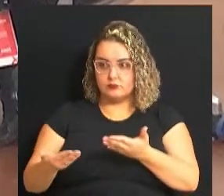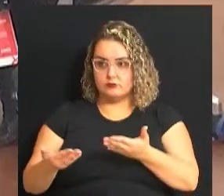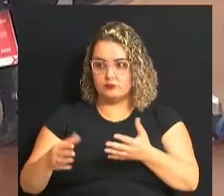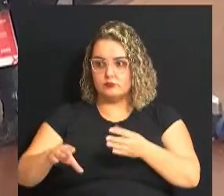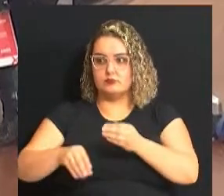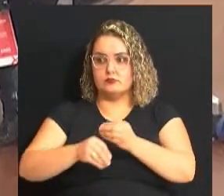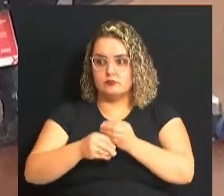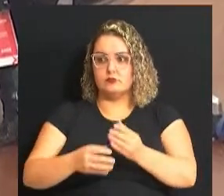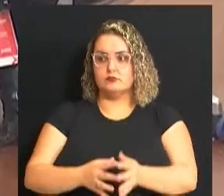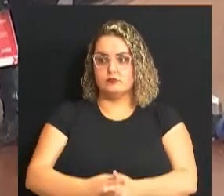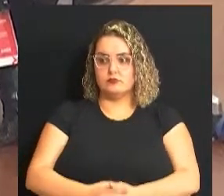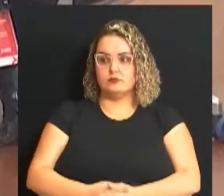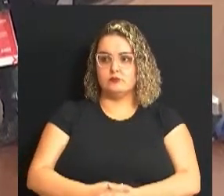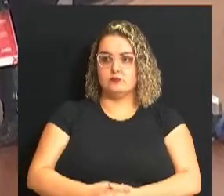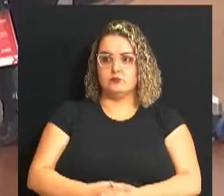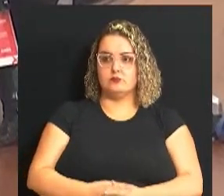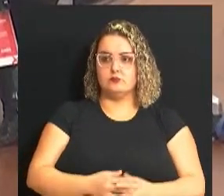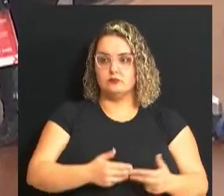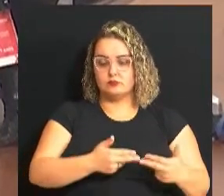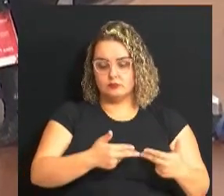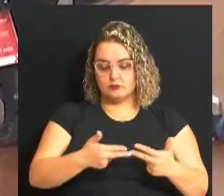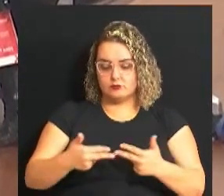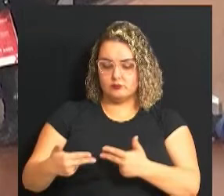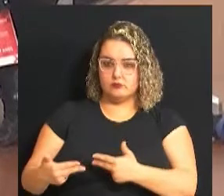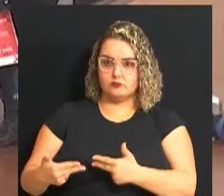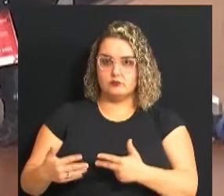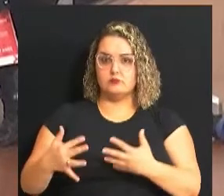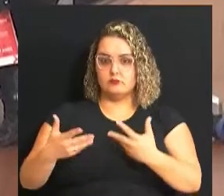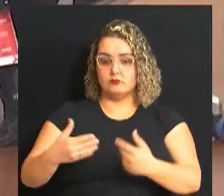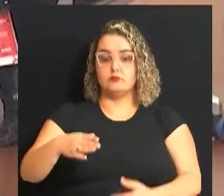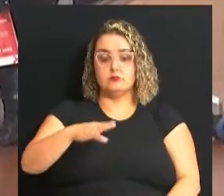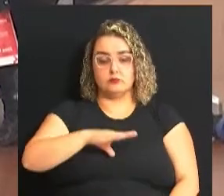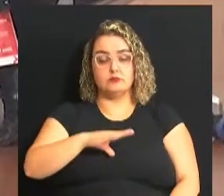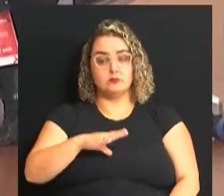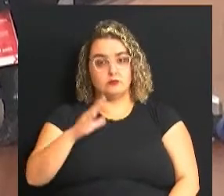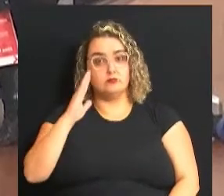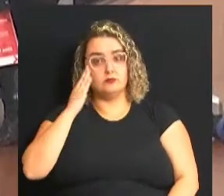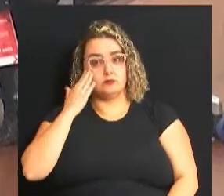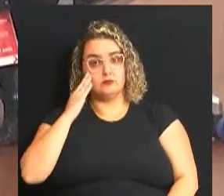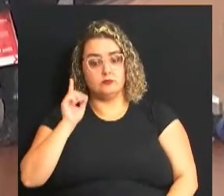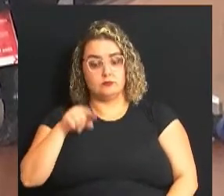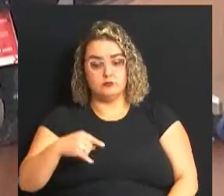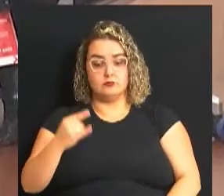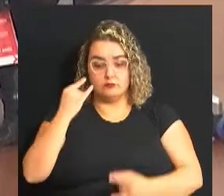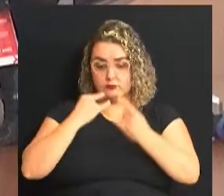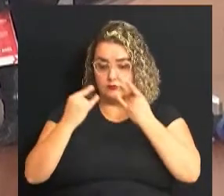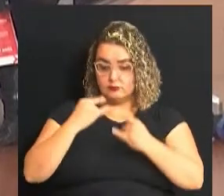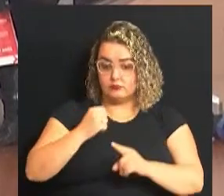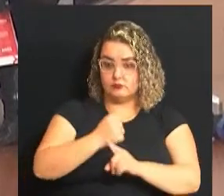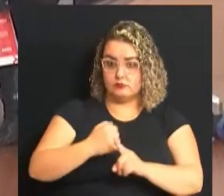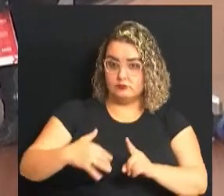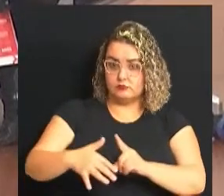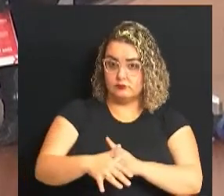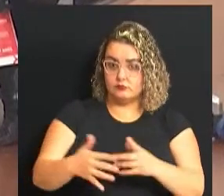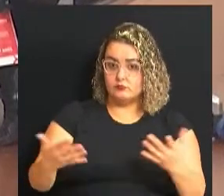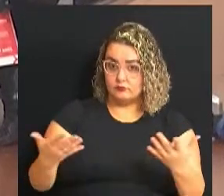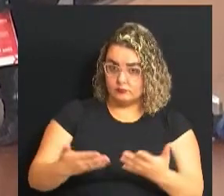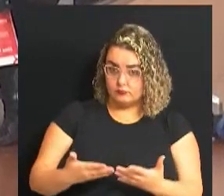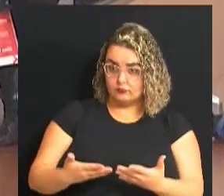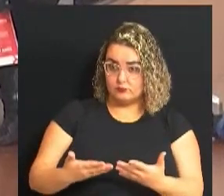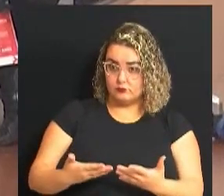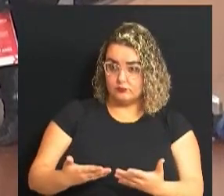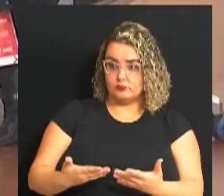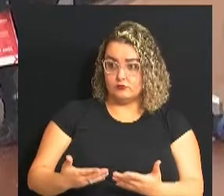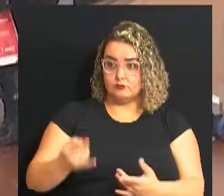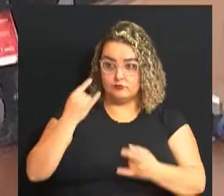vem uniformizar aquilo que o município entende que é de interesse social. Né? Hoje, o município ele classifica como de